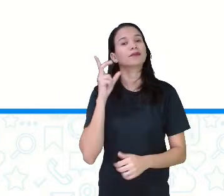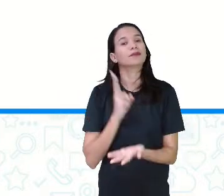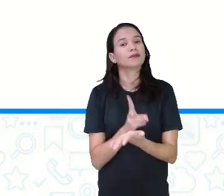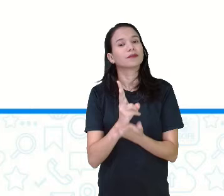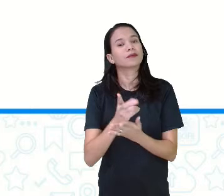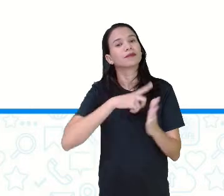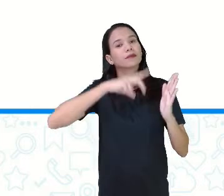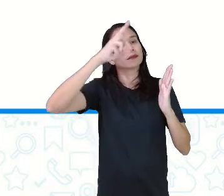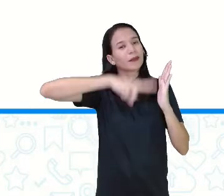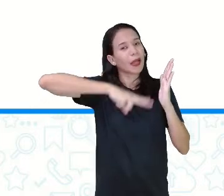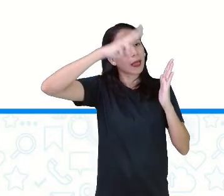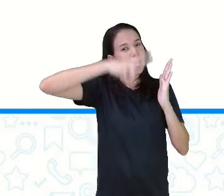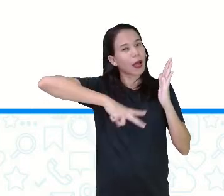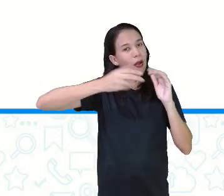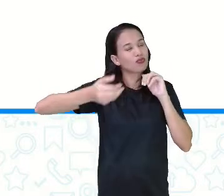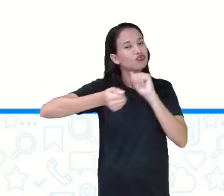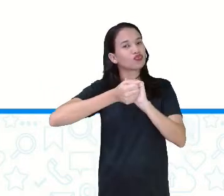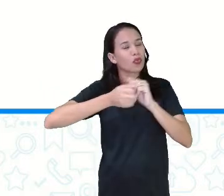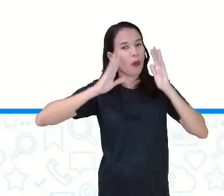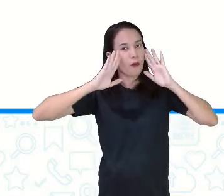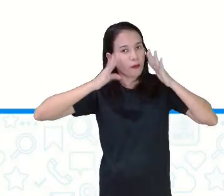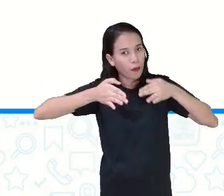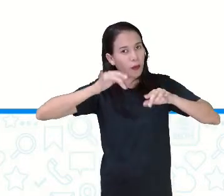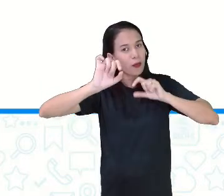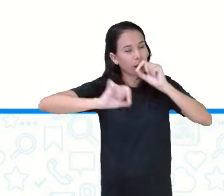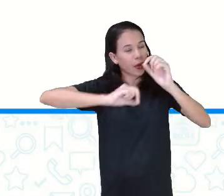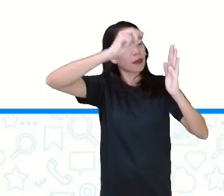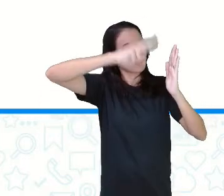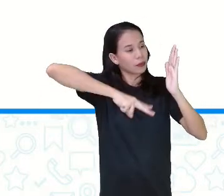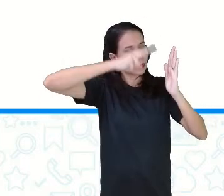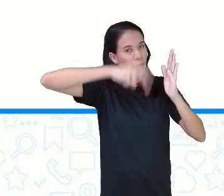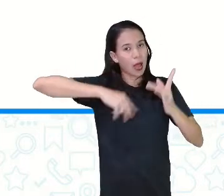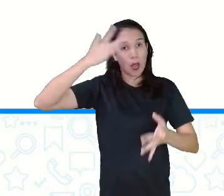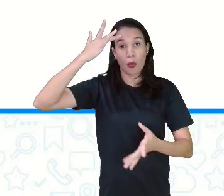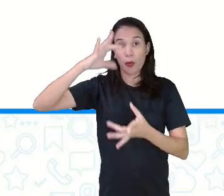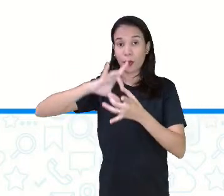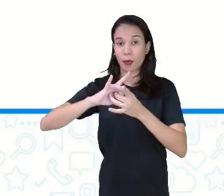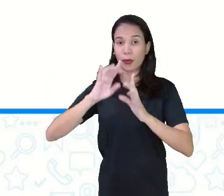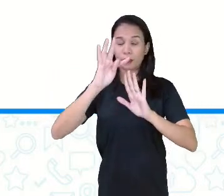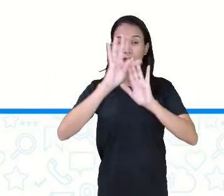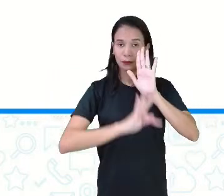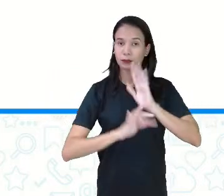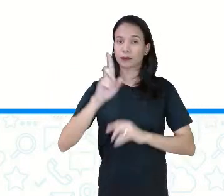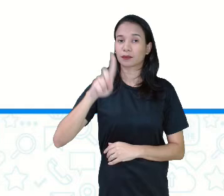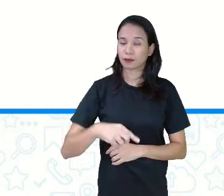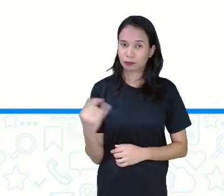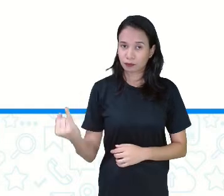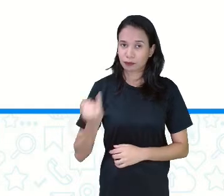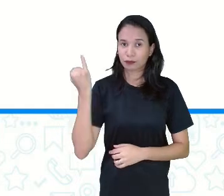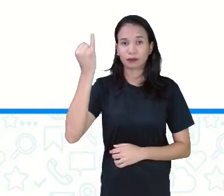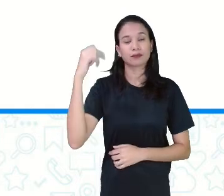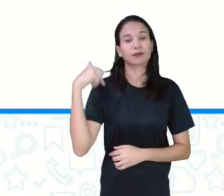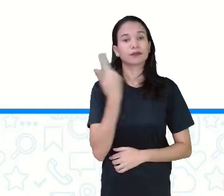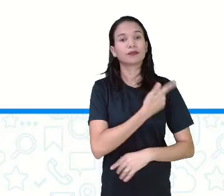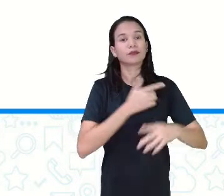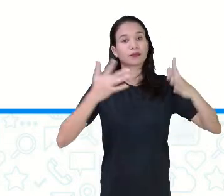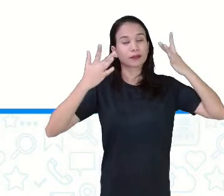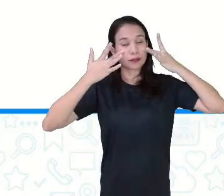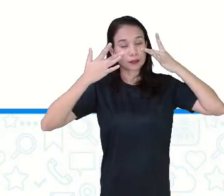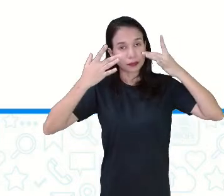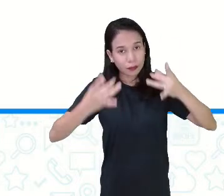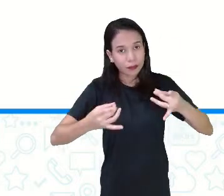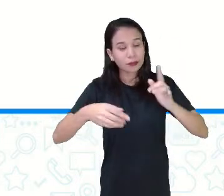trazendo leitura. Lembra o nosso foco? Leitura, compreensão textual. É importante a gente prestar atenção